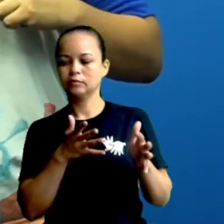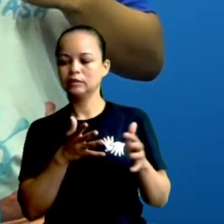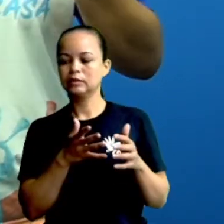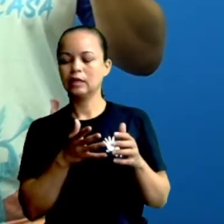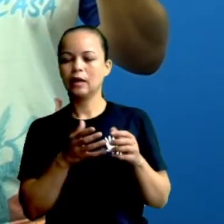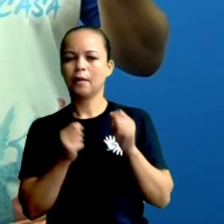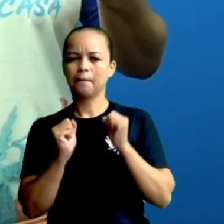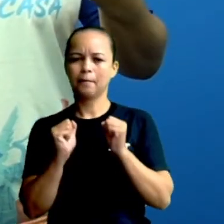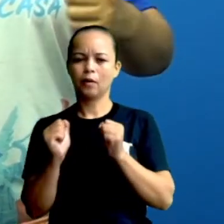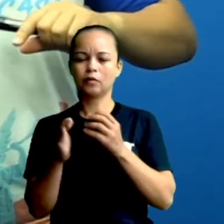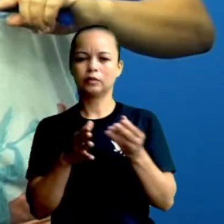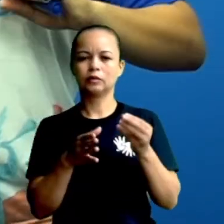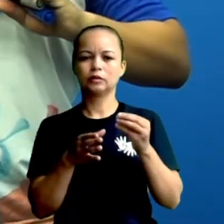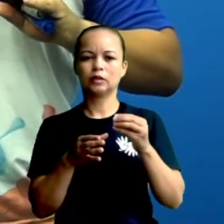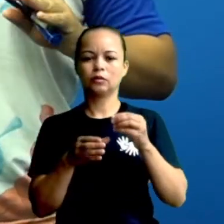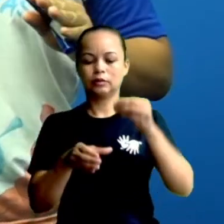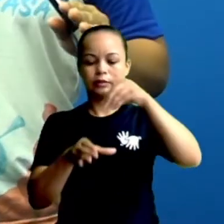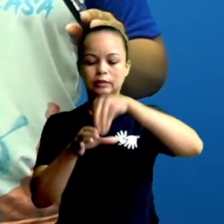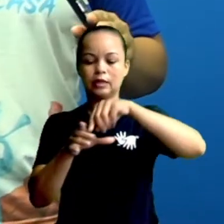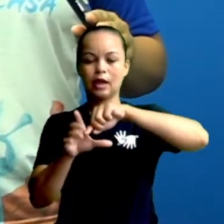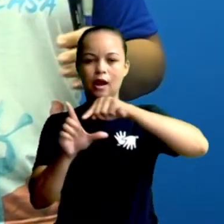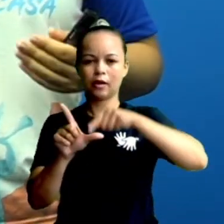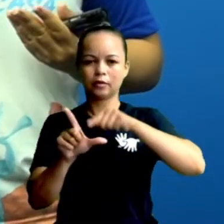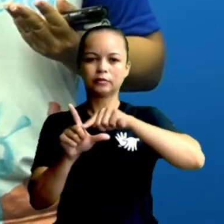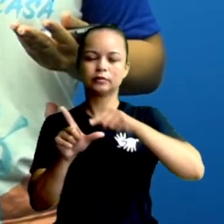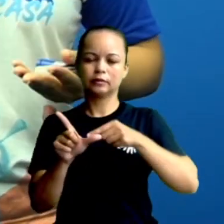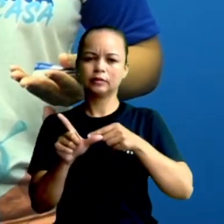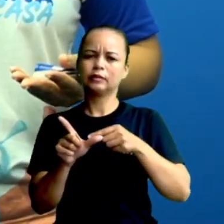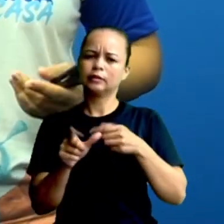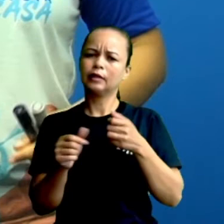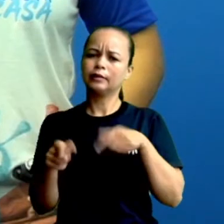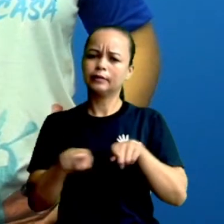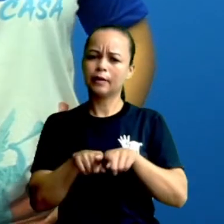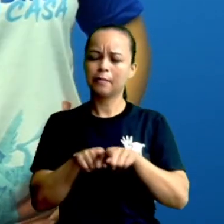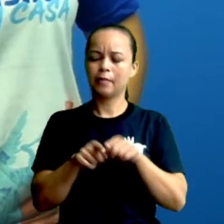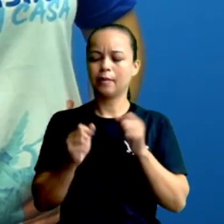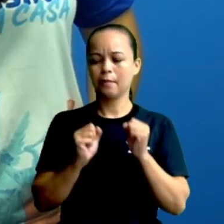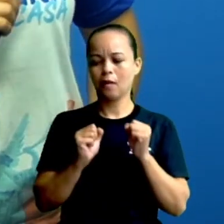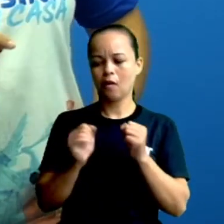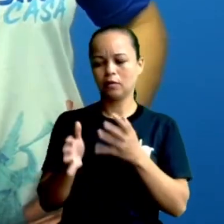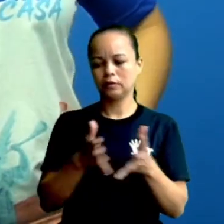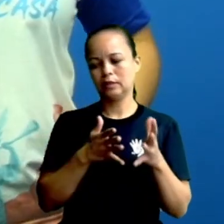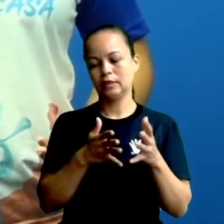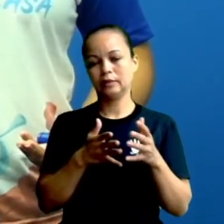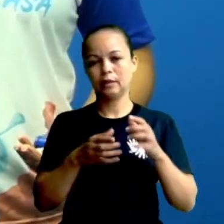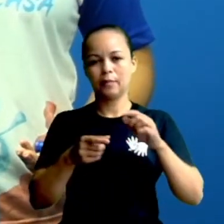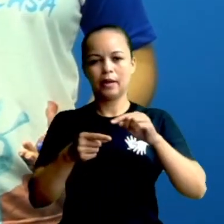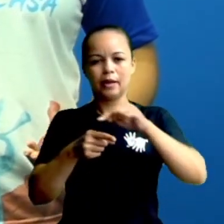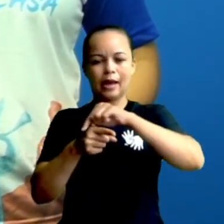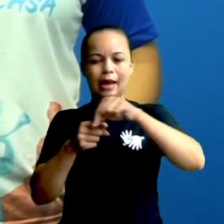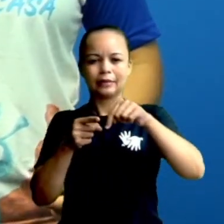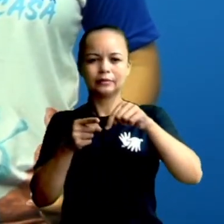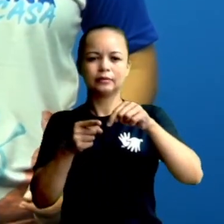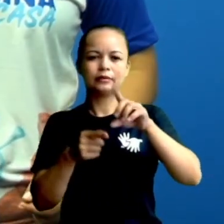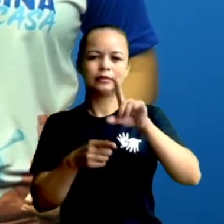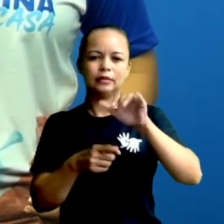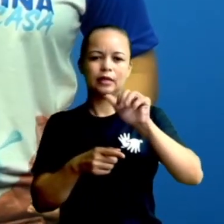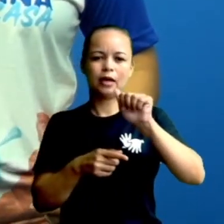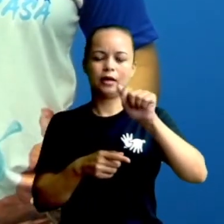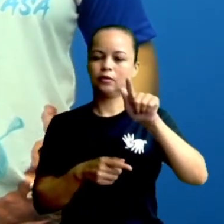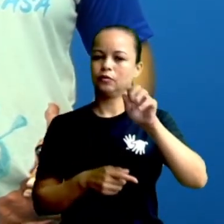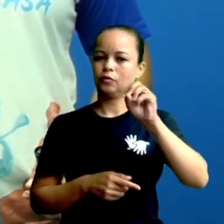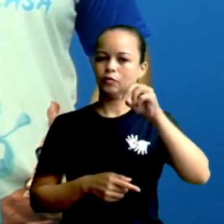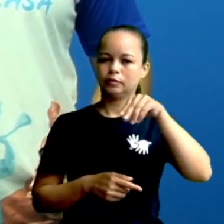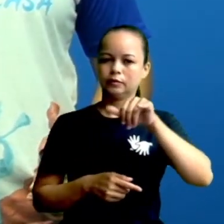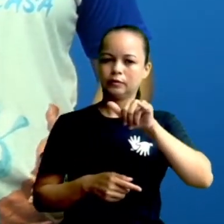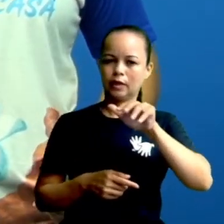de ângulos externos sem fórmula. E tem como fazermos diagonais também sem fórmulas, com